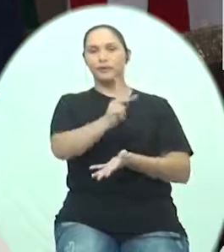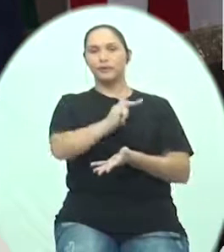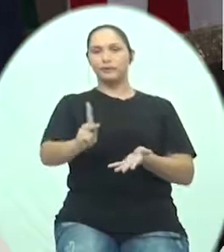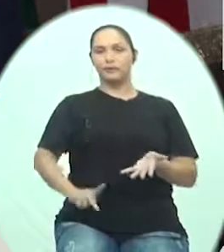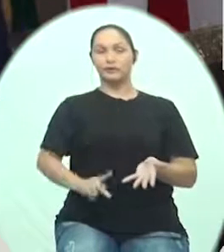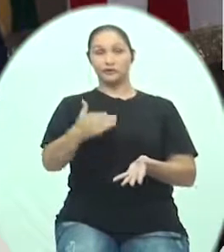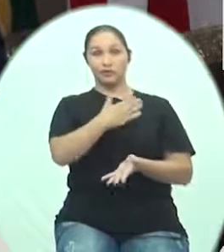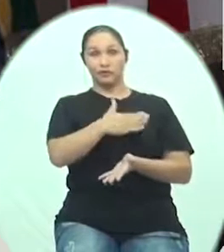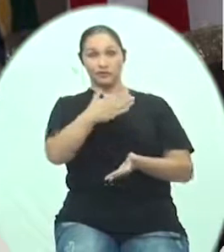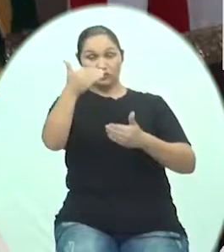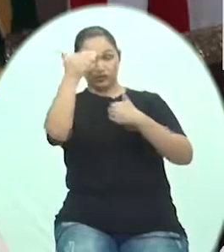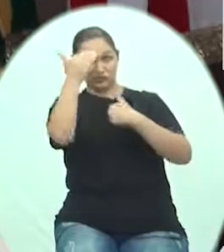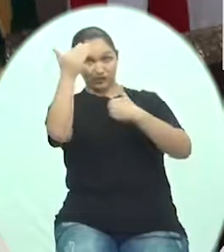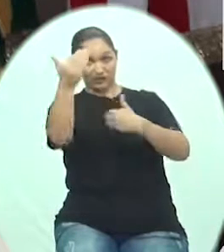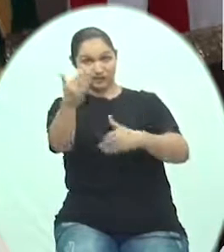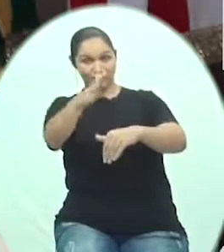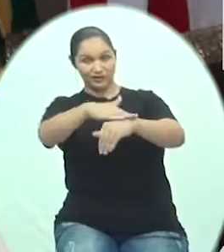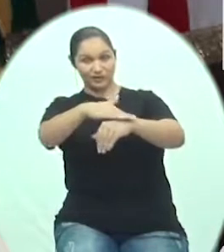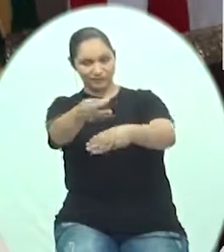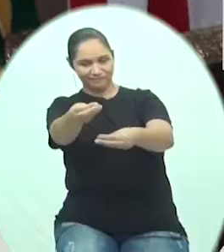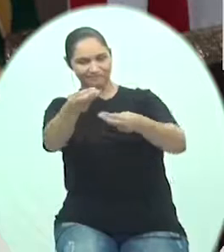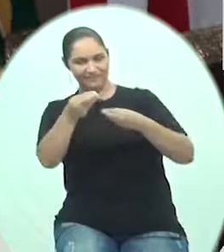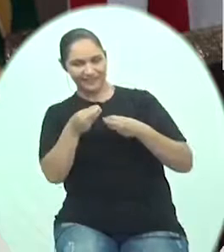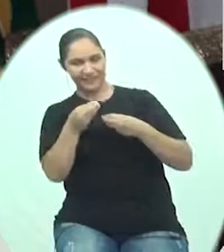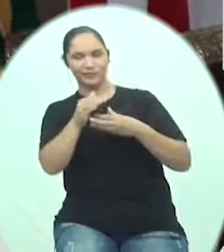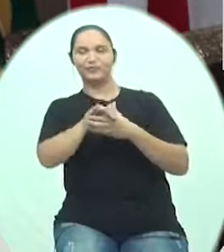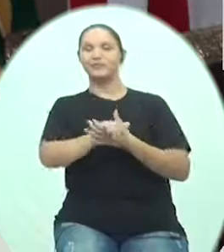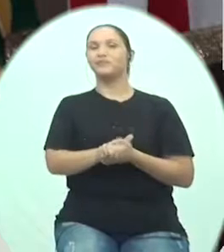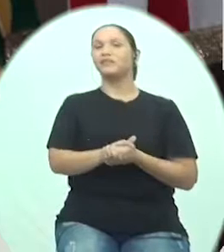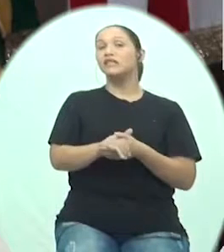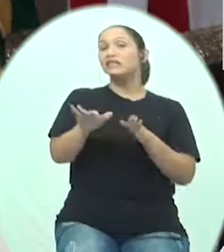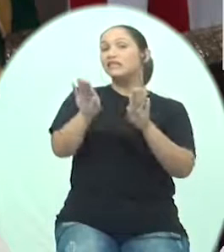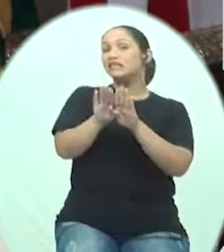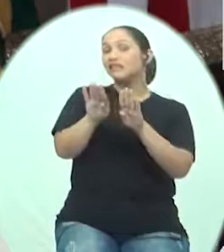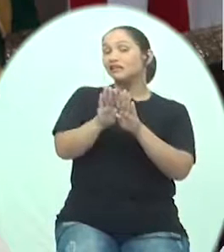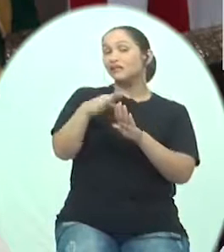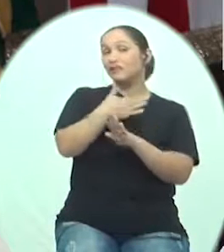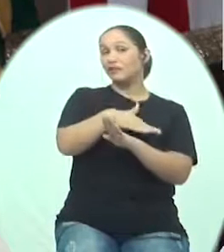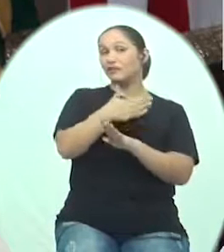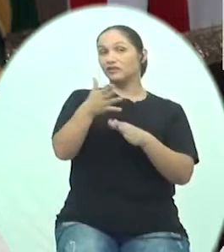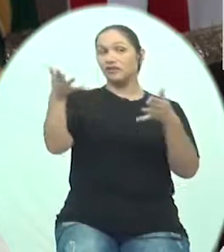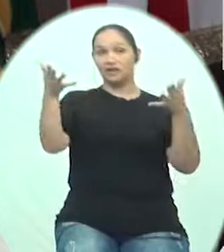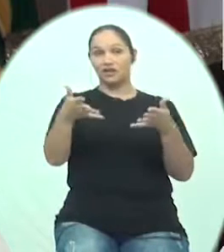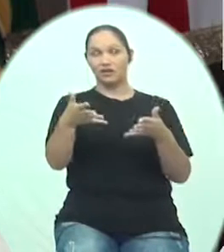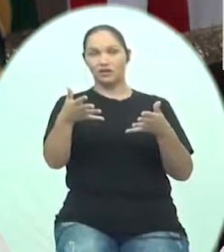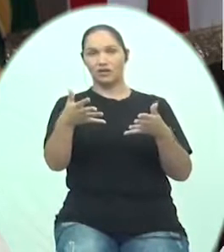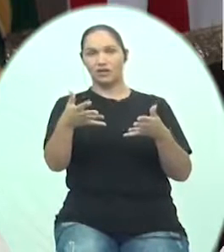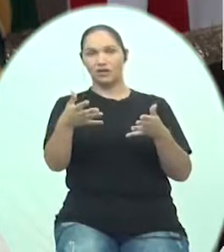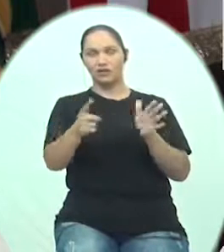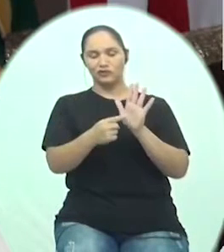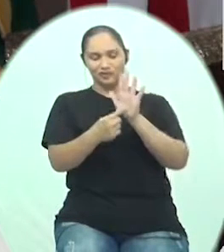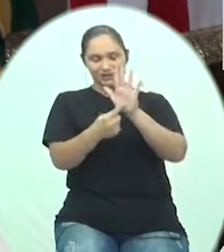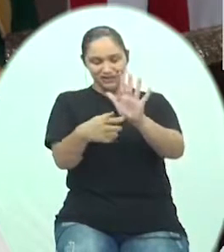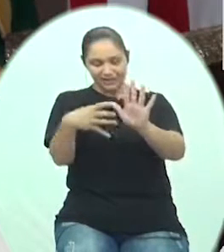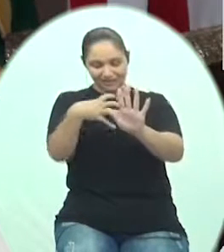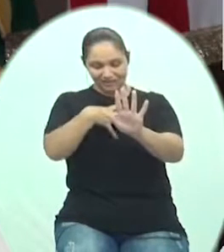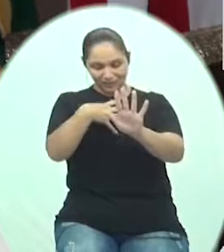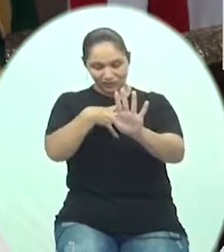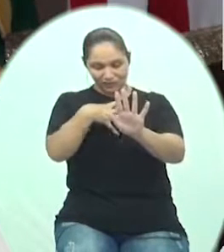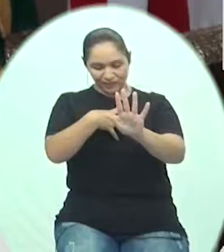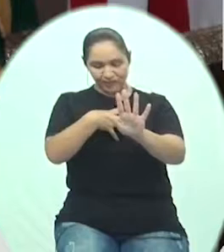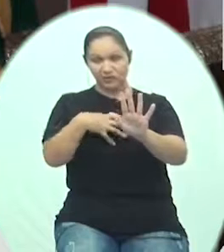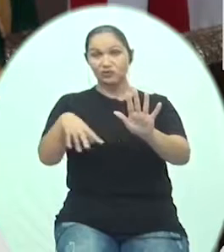agradecer o tempo cedido por vossa excelência e também vos dar os meus sentimentos aqui pessoalmente ao